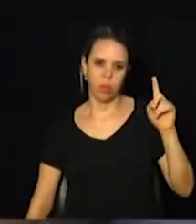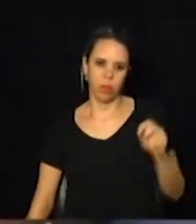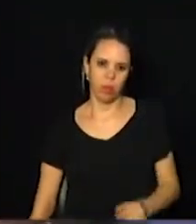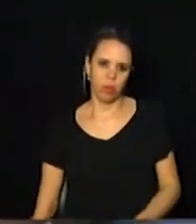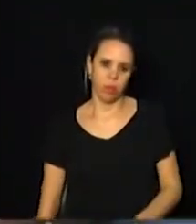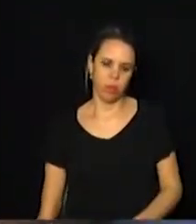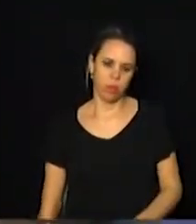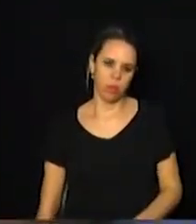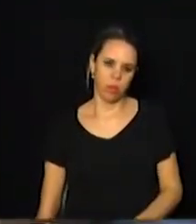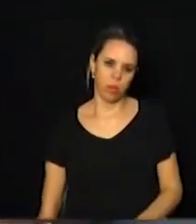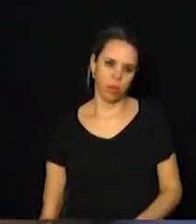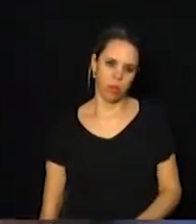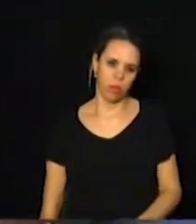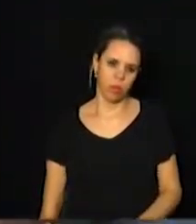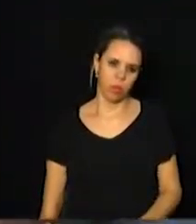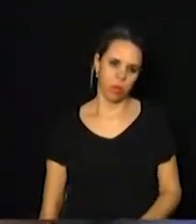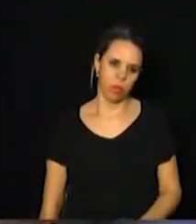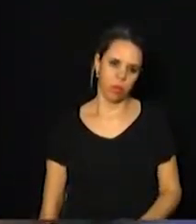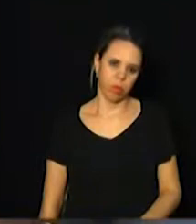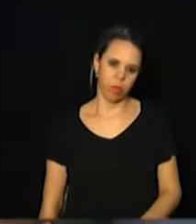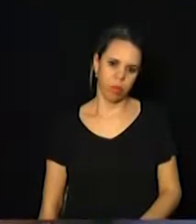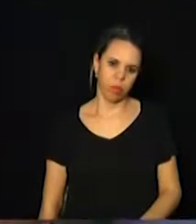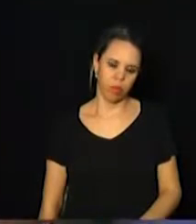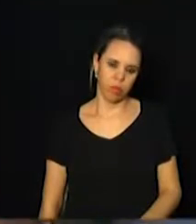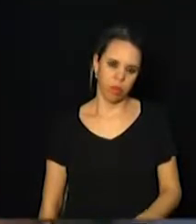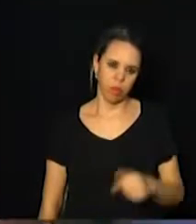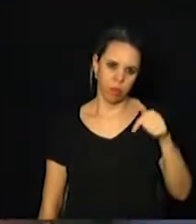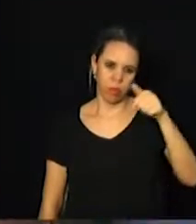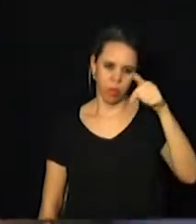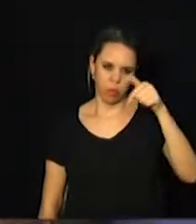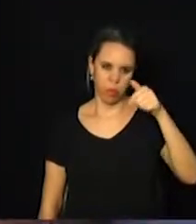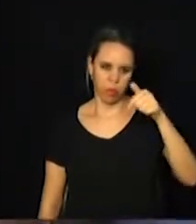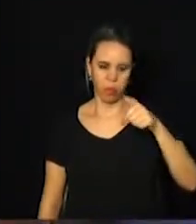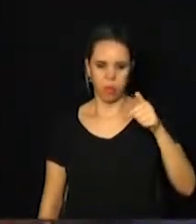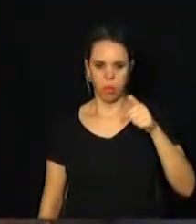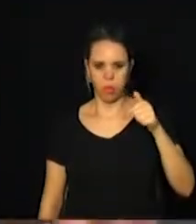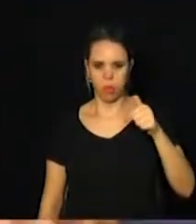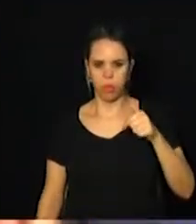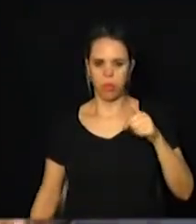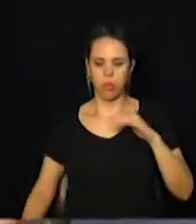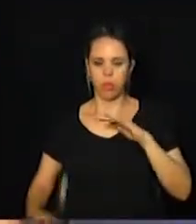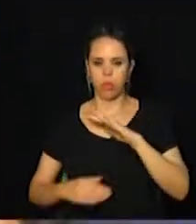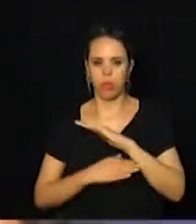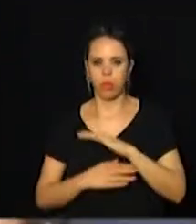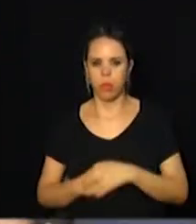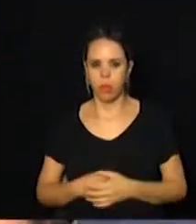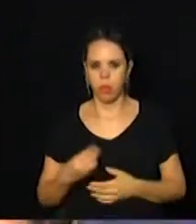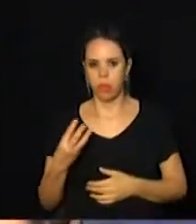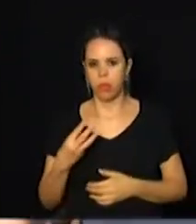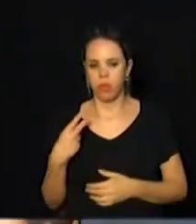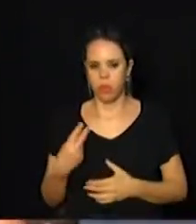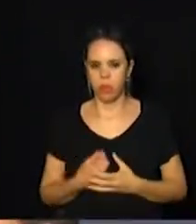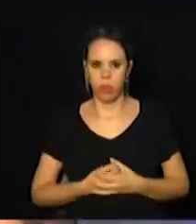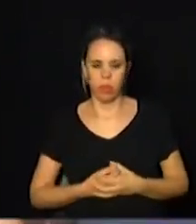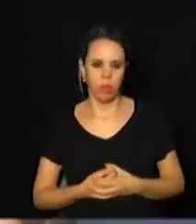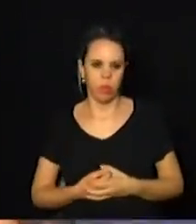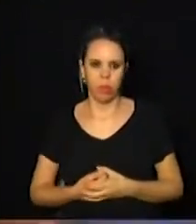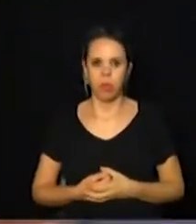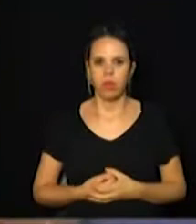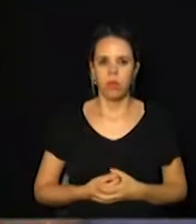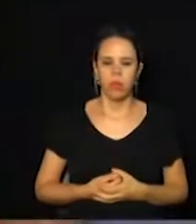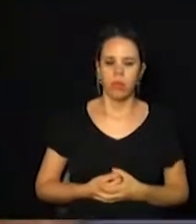bom graças a Deus esta casa de leis através de seus 33 vereadores